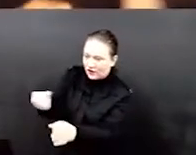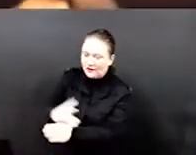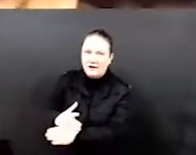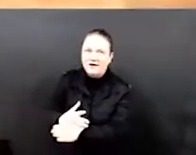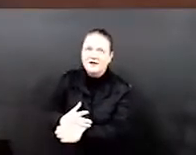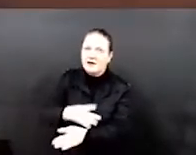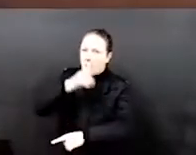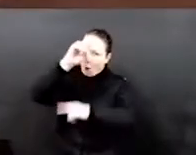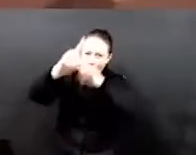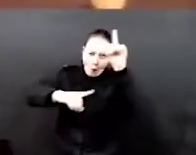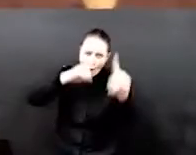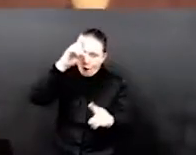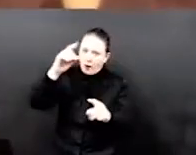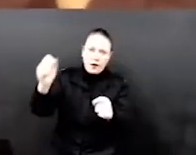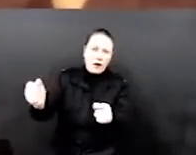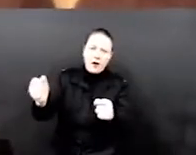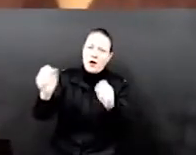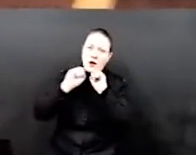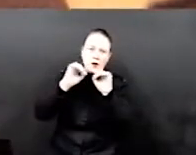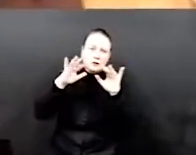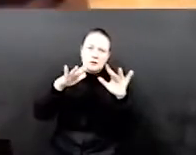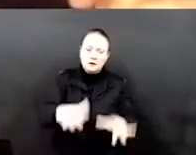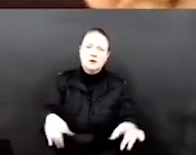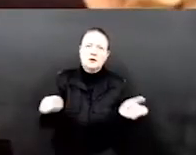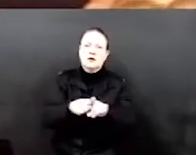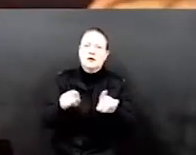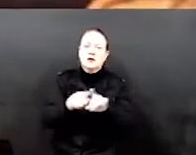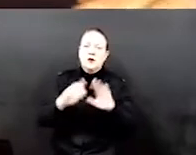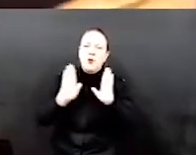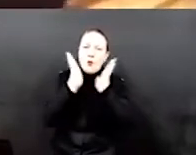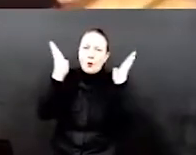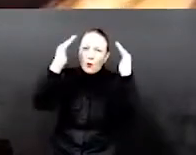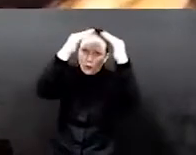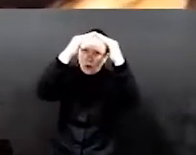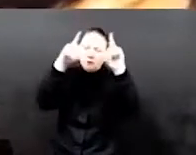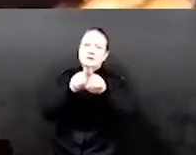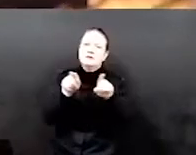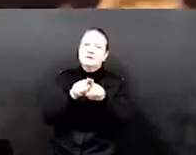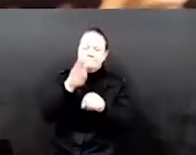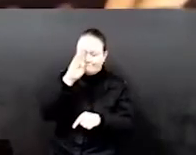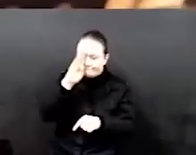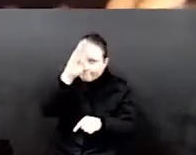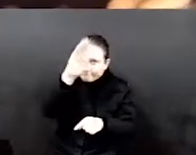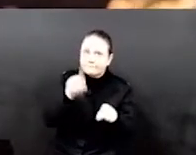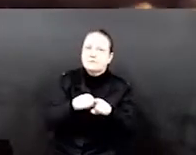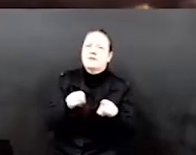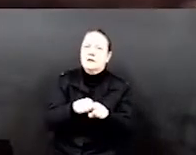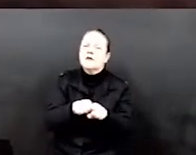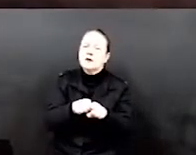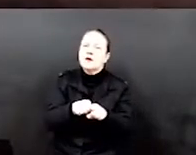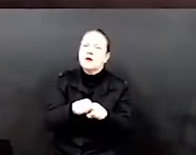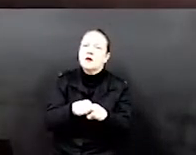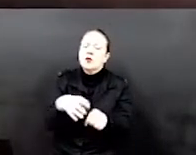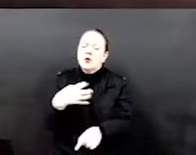criatividade, abençoada pelo próprio Papa Francisco. Então, é fundamental, né,